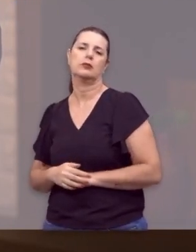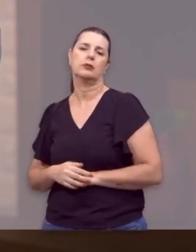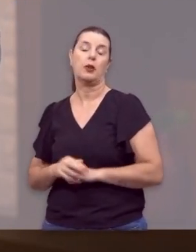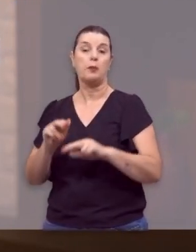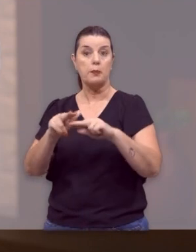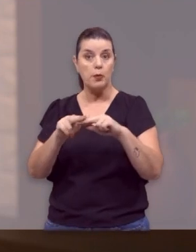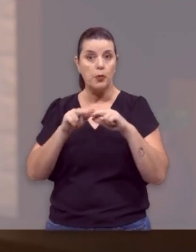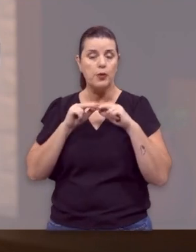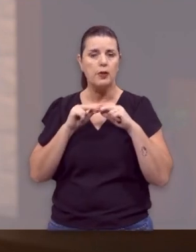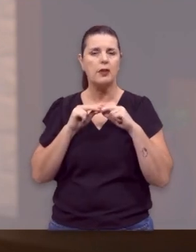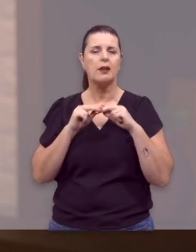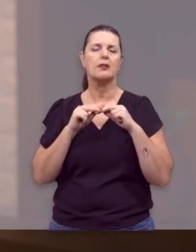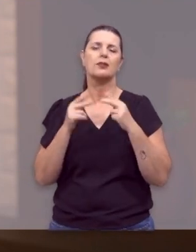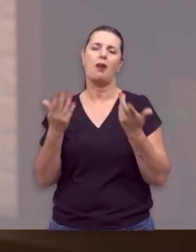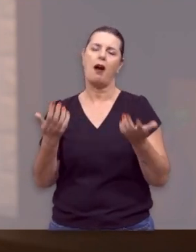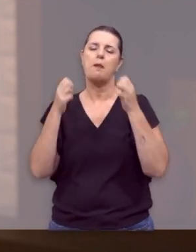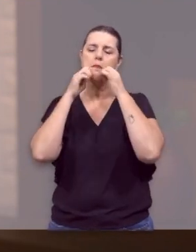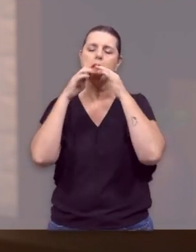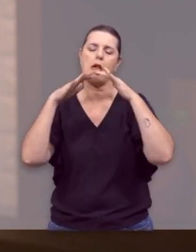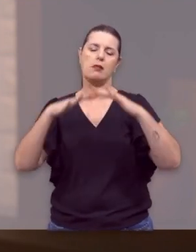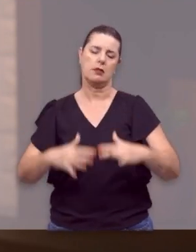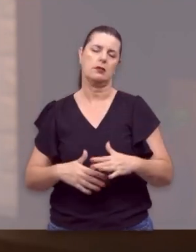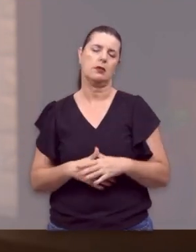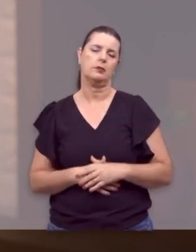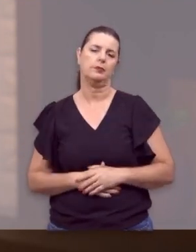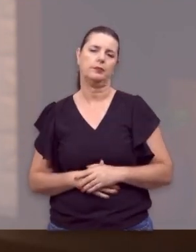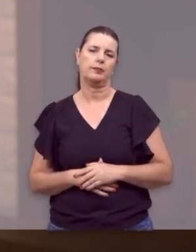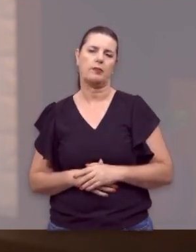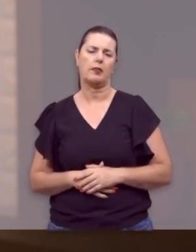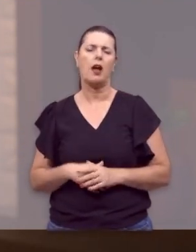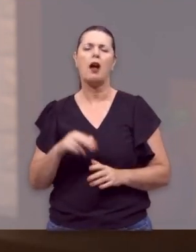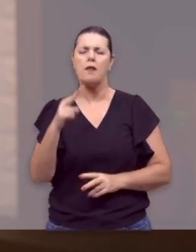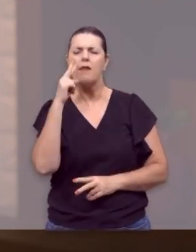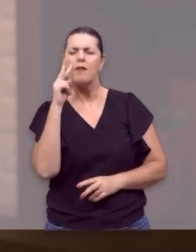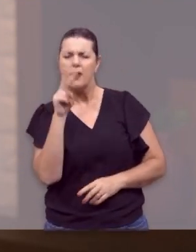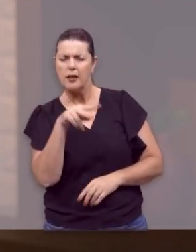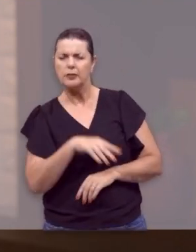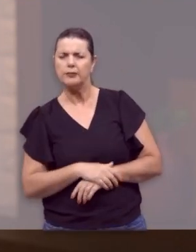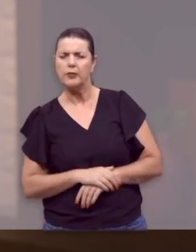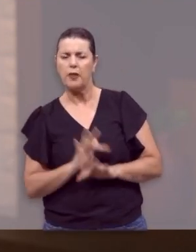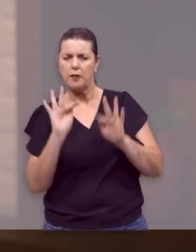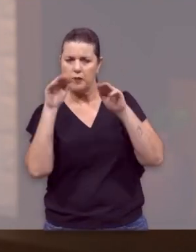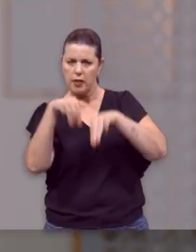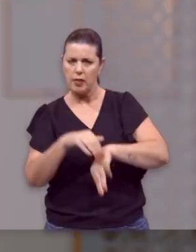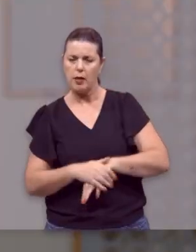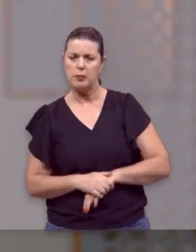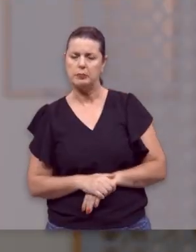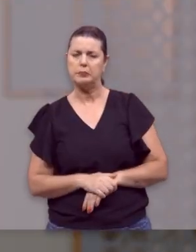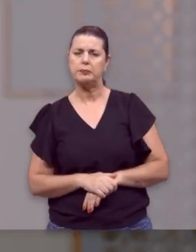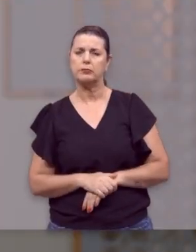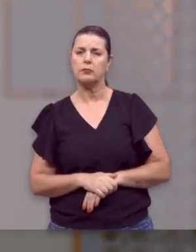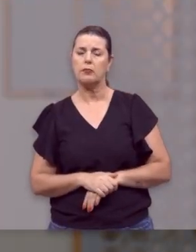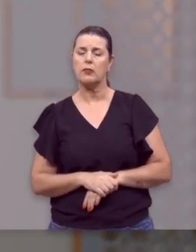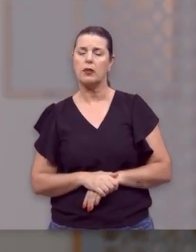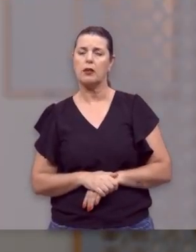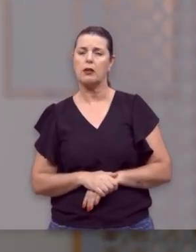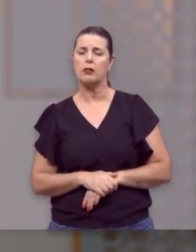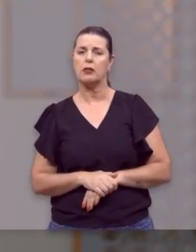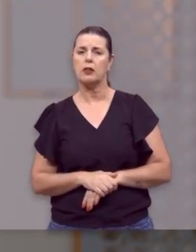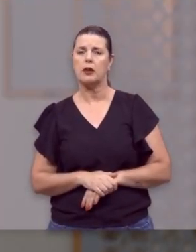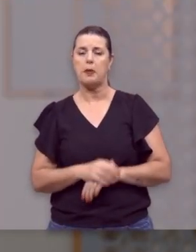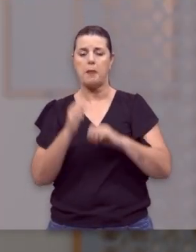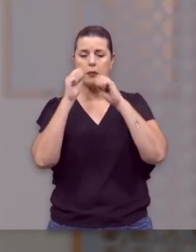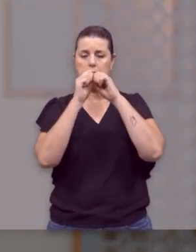Por isso, ele é um ramo frutífero. Agora veja você, finalmente, um ramo